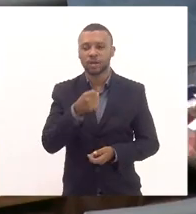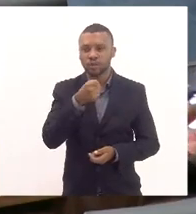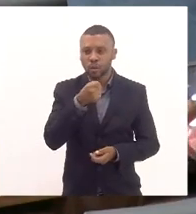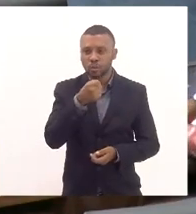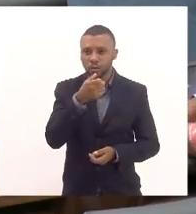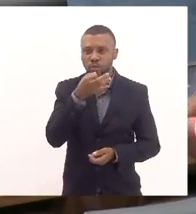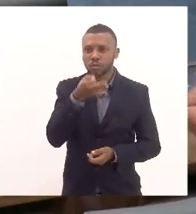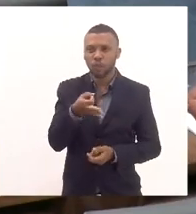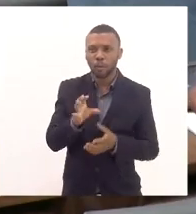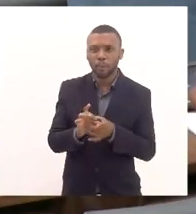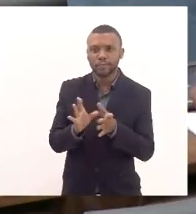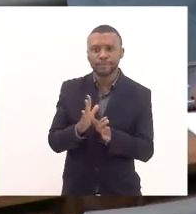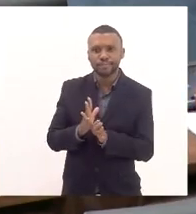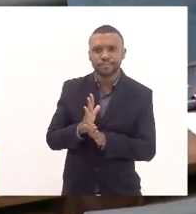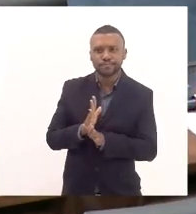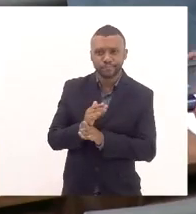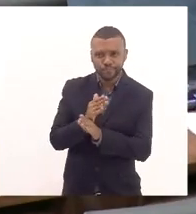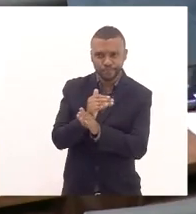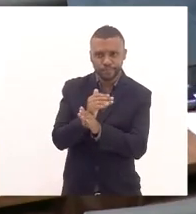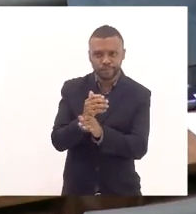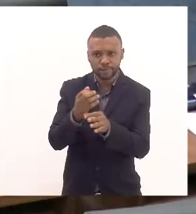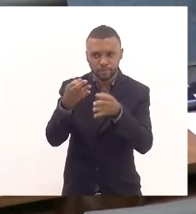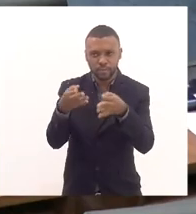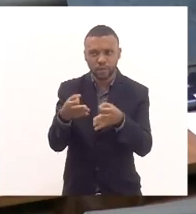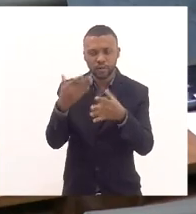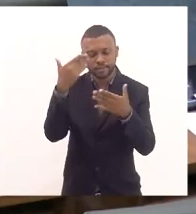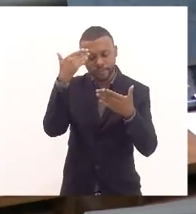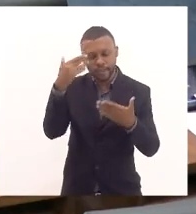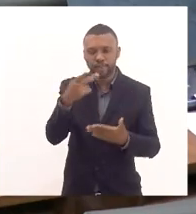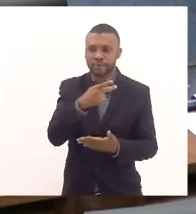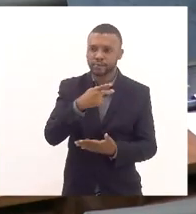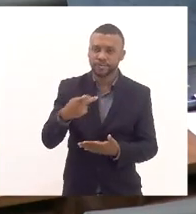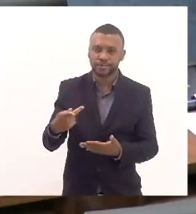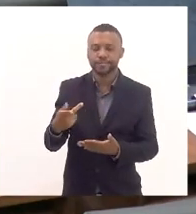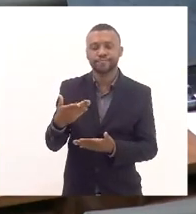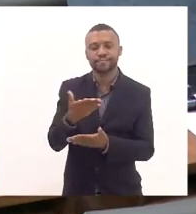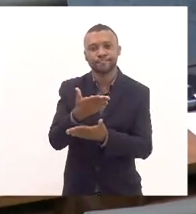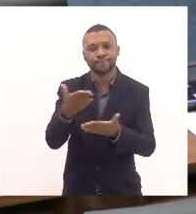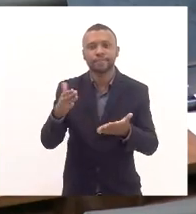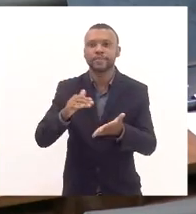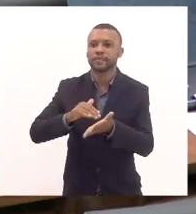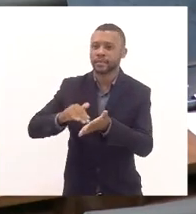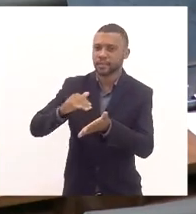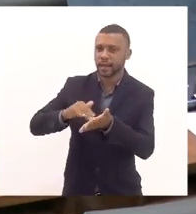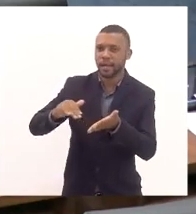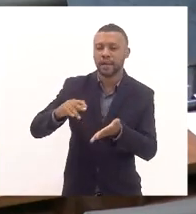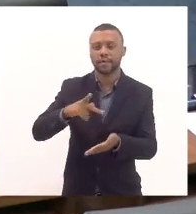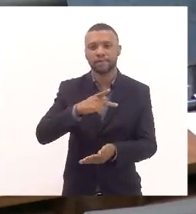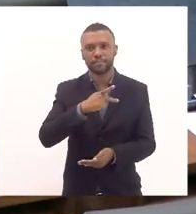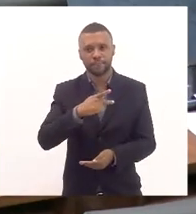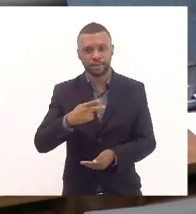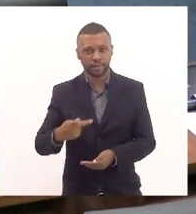som Muito obrigado presidência sala secretários o presidente